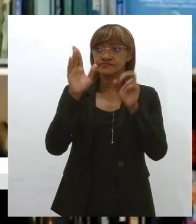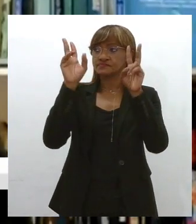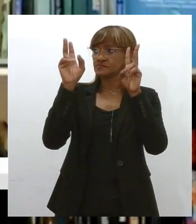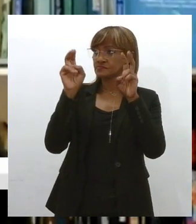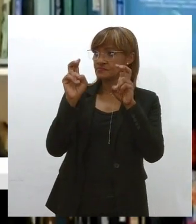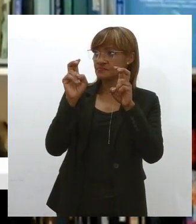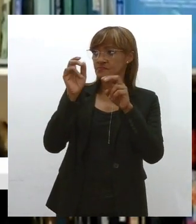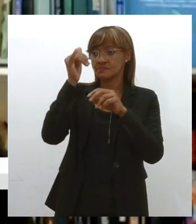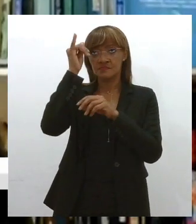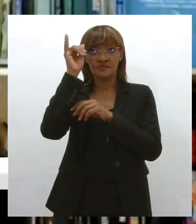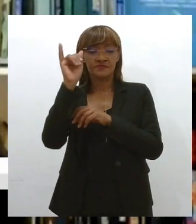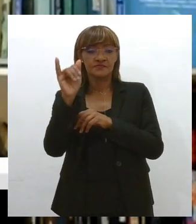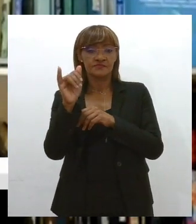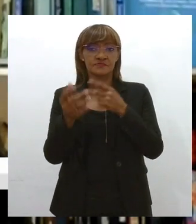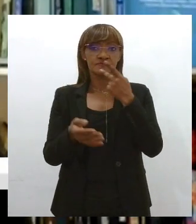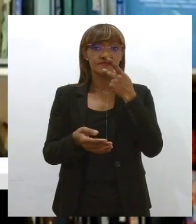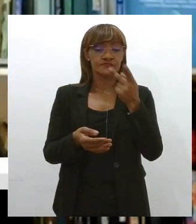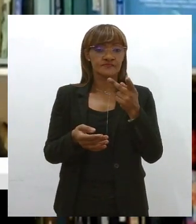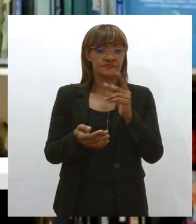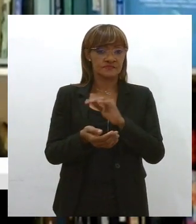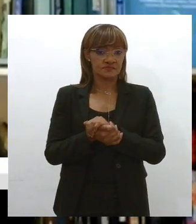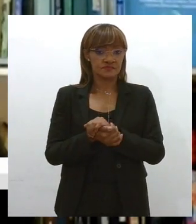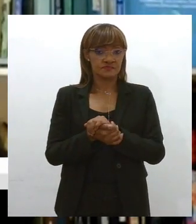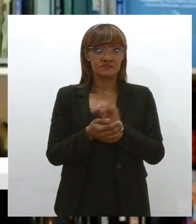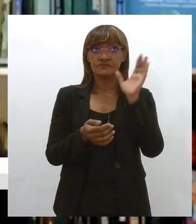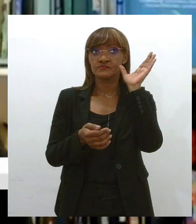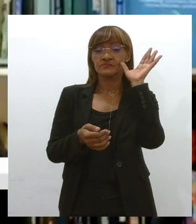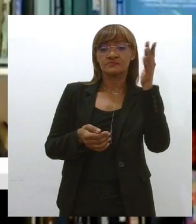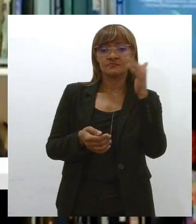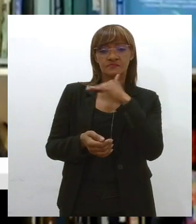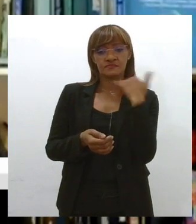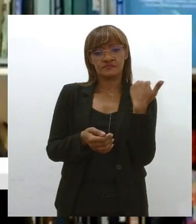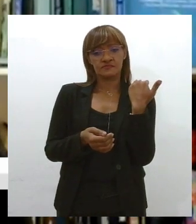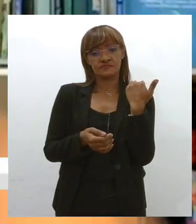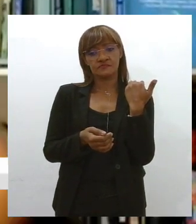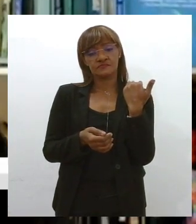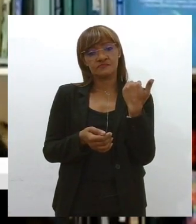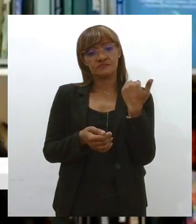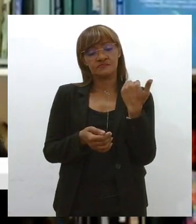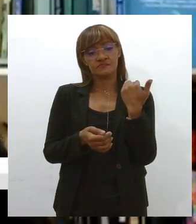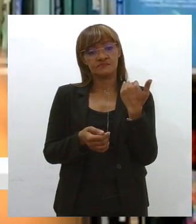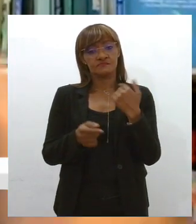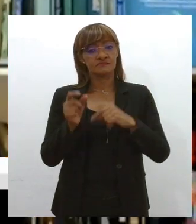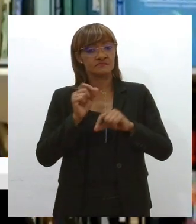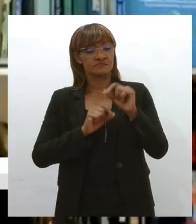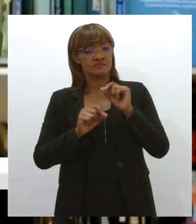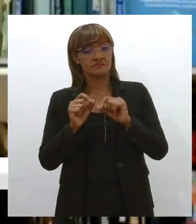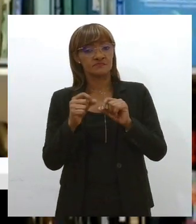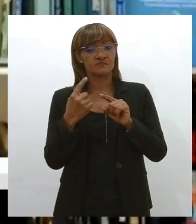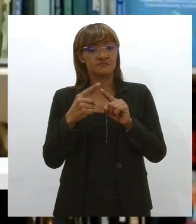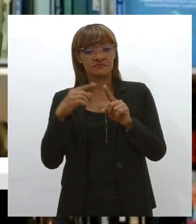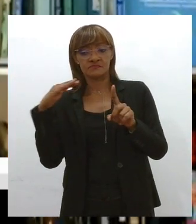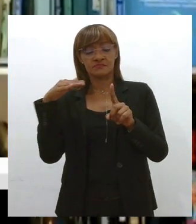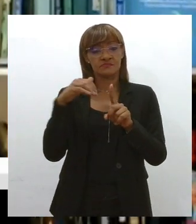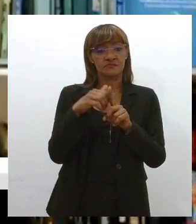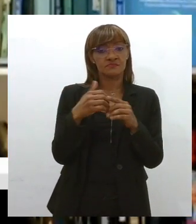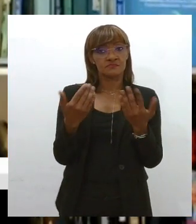isso e tudo mais, quando uma morte acontece, principalmente de forma repentina, né, por conta de acidentes ou coisa do